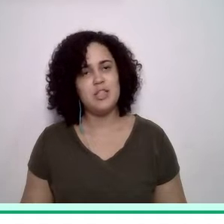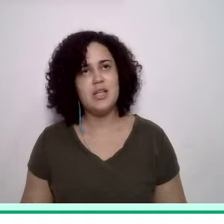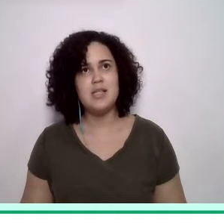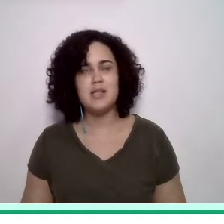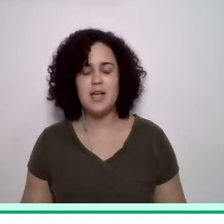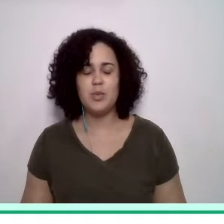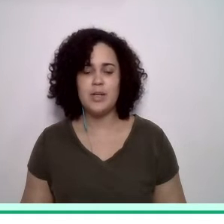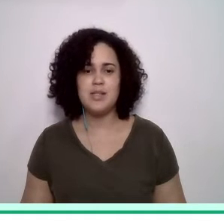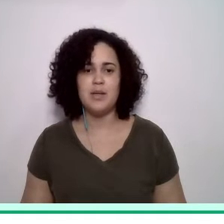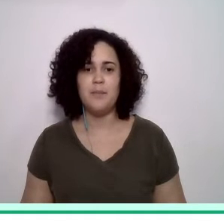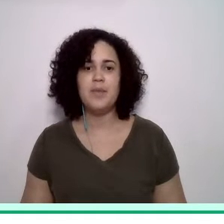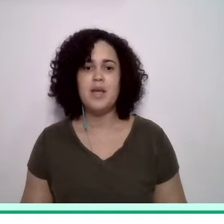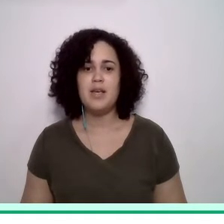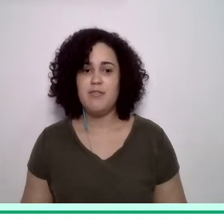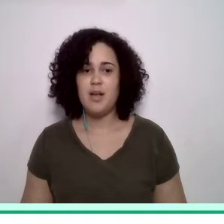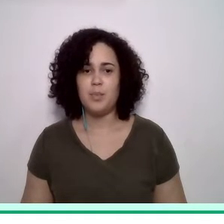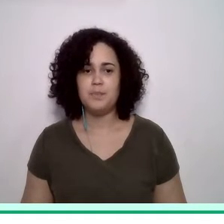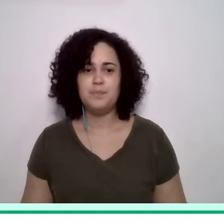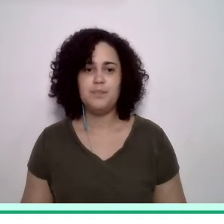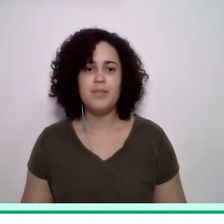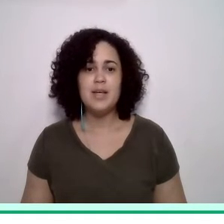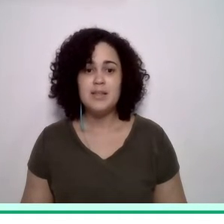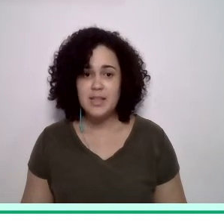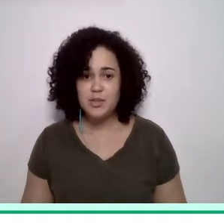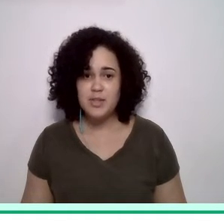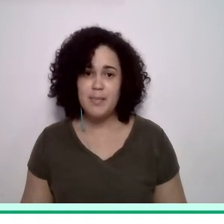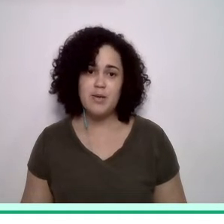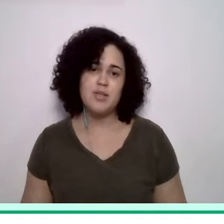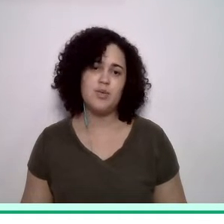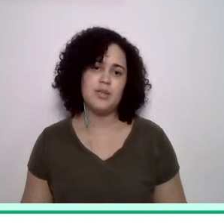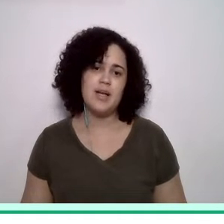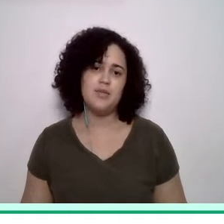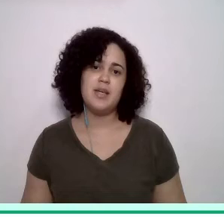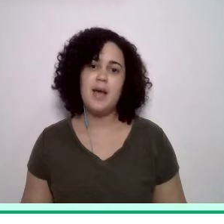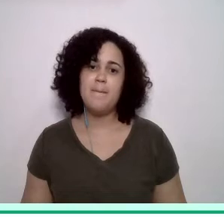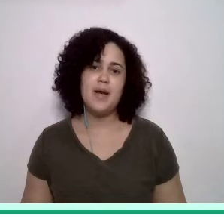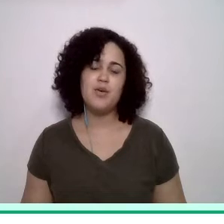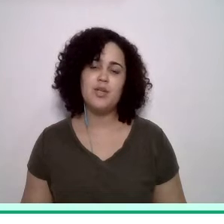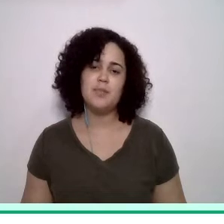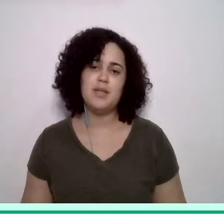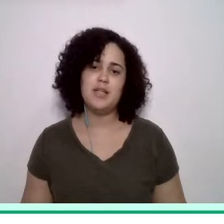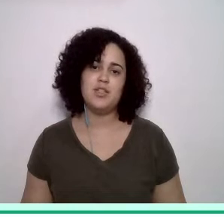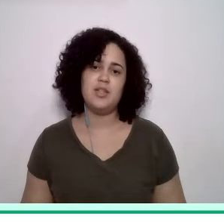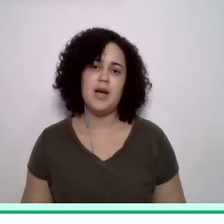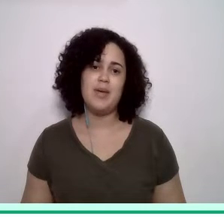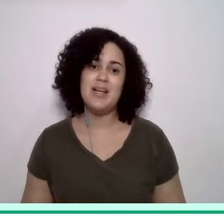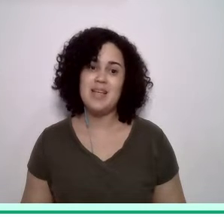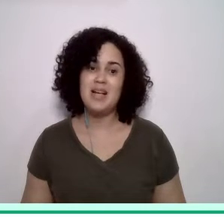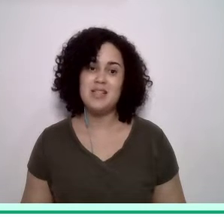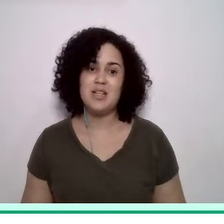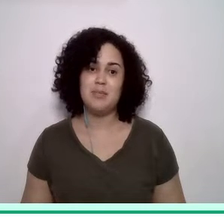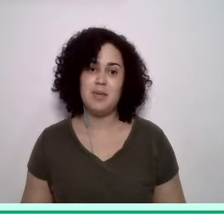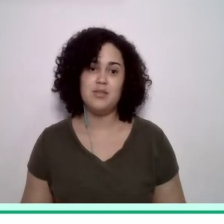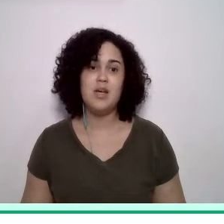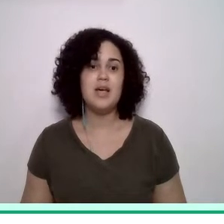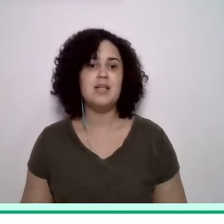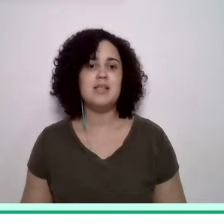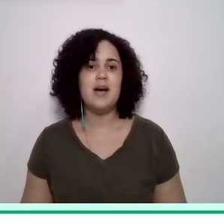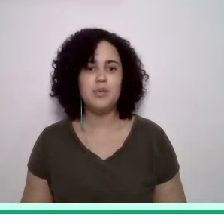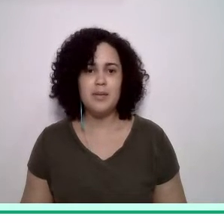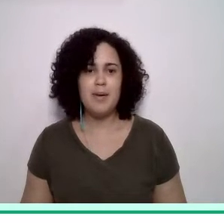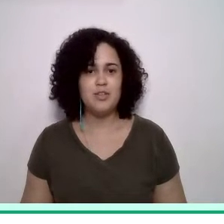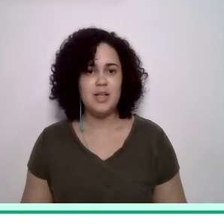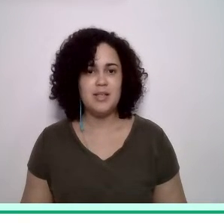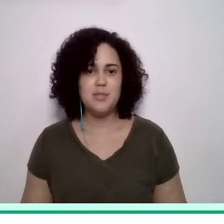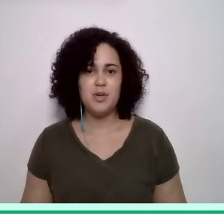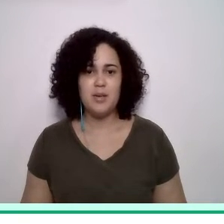termos de matiz, saturação e valor. Dentre os trabalhos encontrados que empregam colorimetria digital em análise de alimentos está